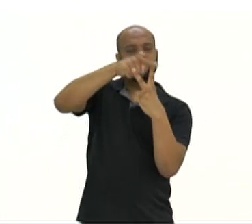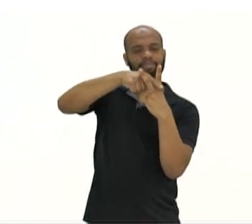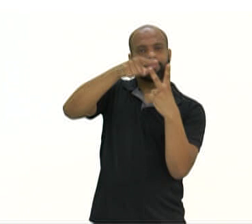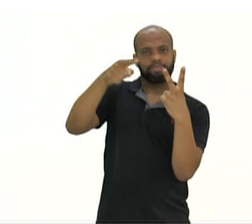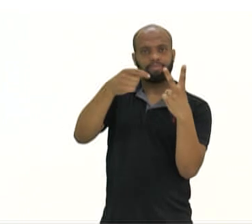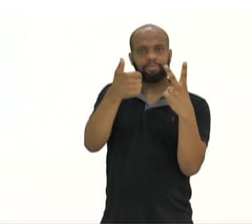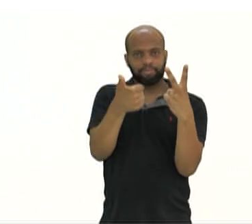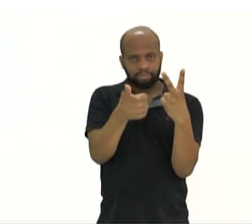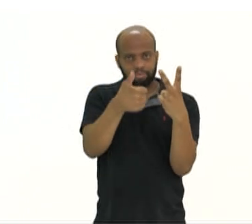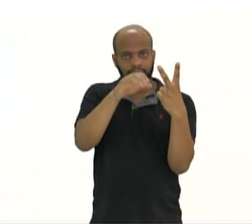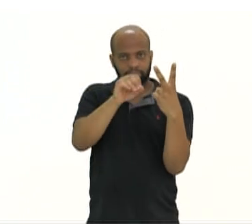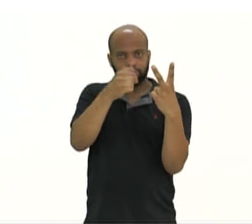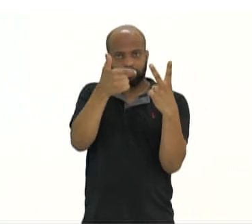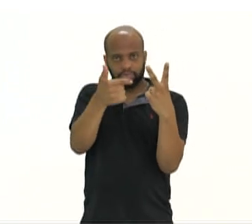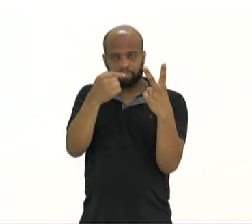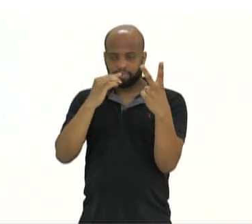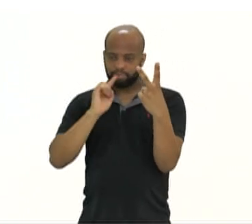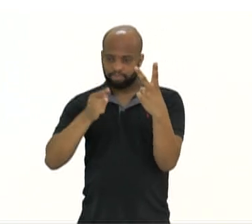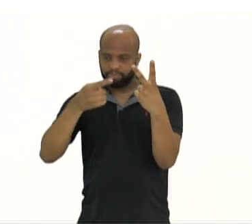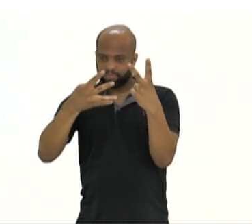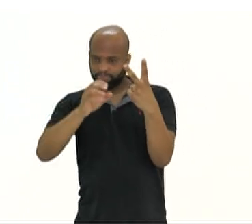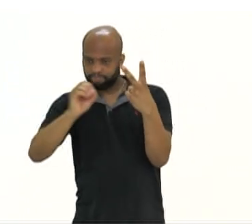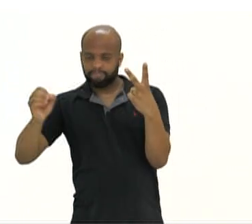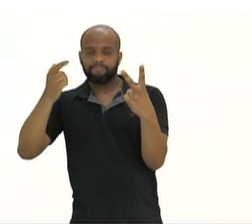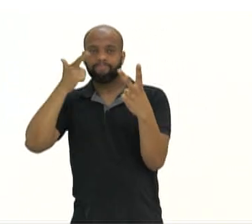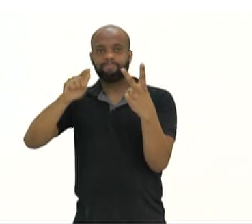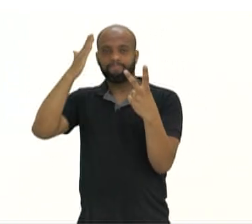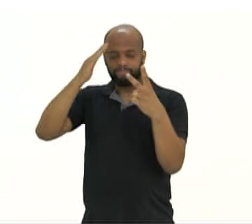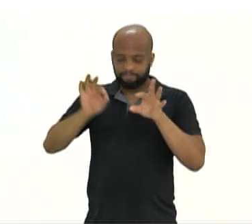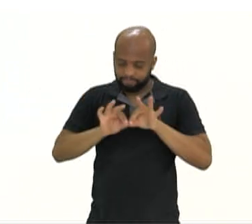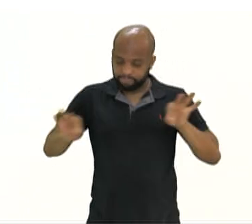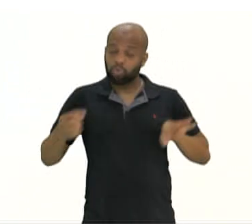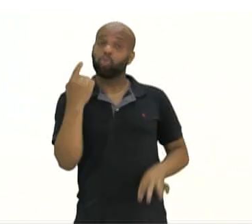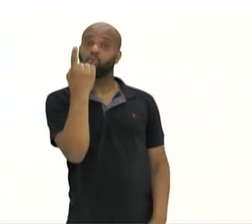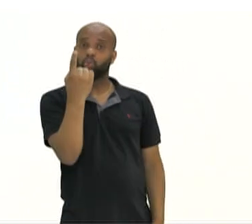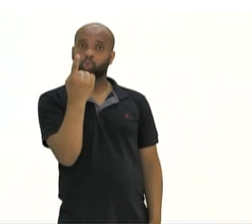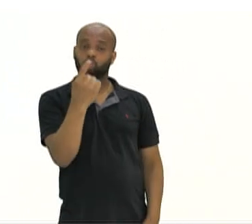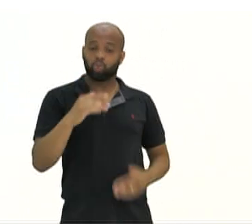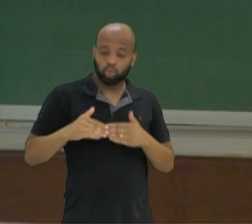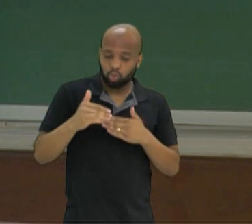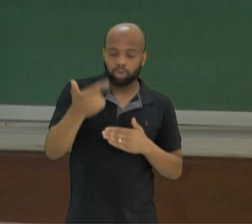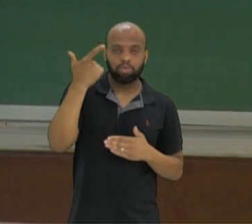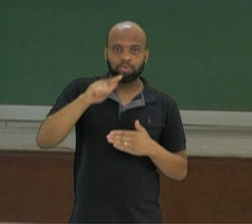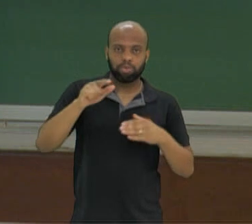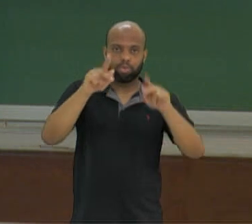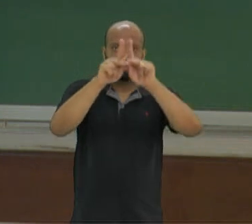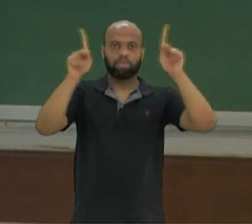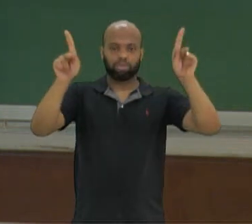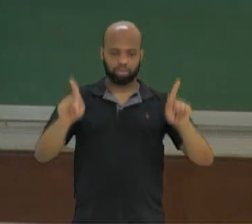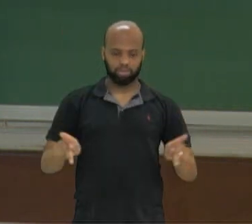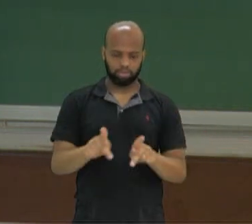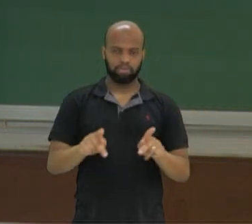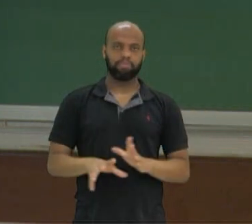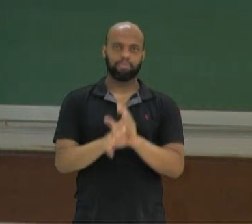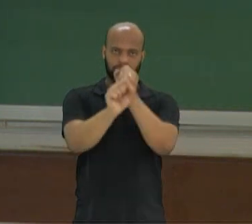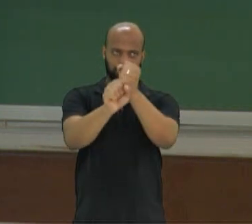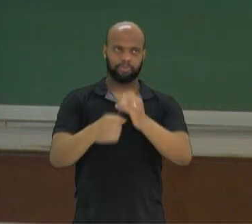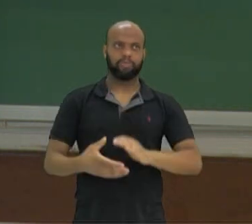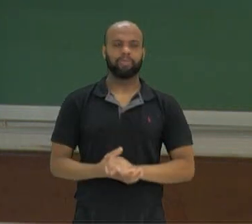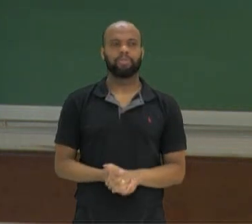quadrada de 102.400 e vou ter o tamanho de um dos lados. A partir daí eu consigo definir quanto ele pedala. Então,